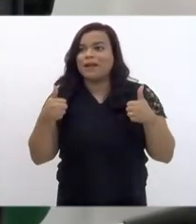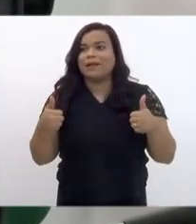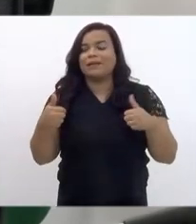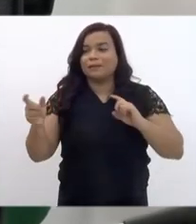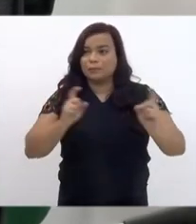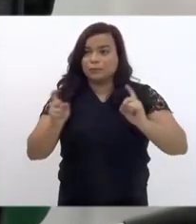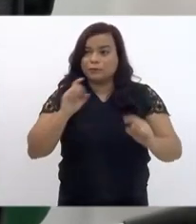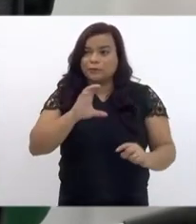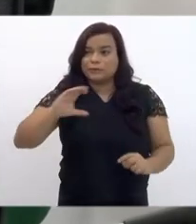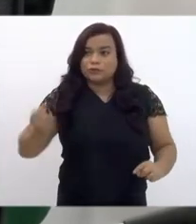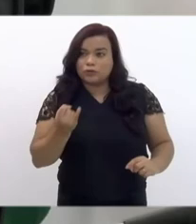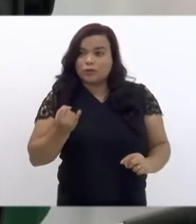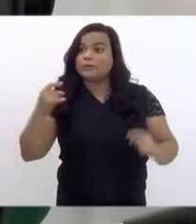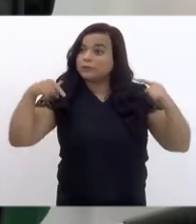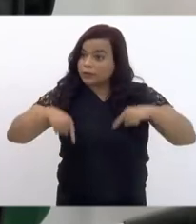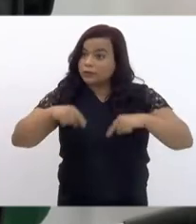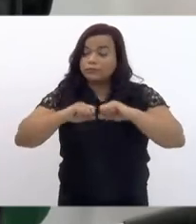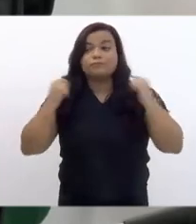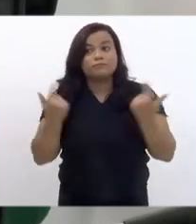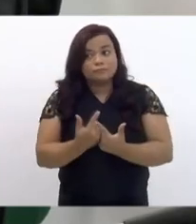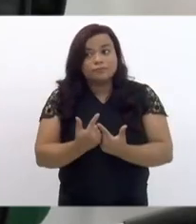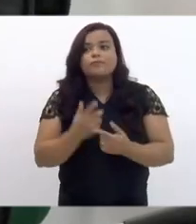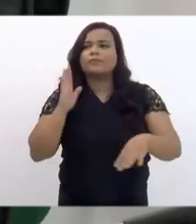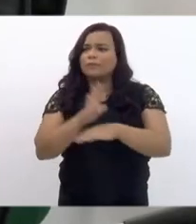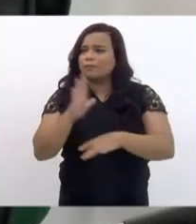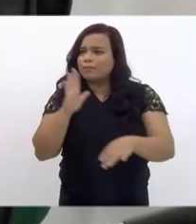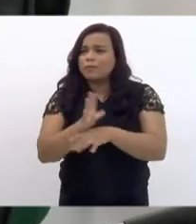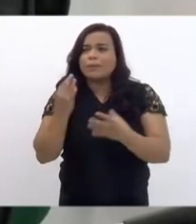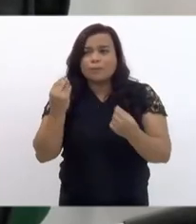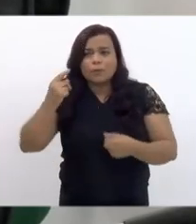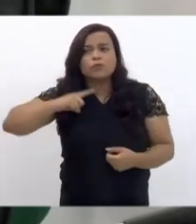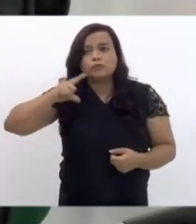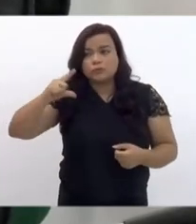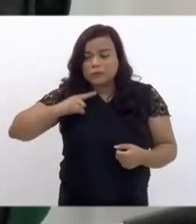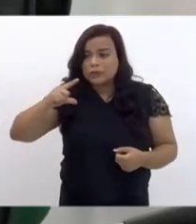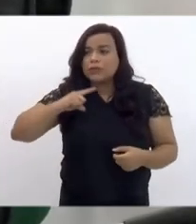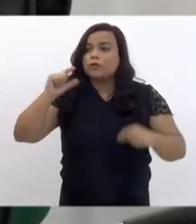nesse sentido, ela colabora muito